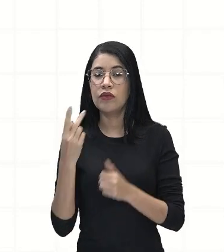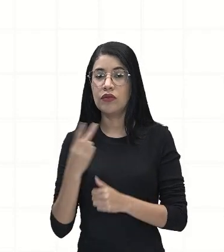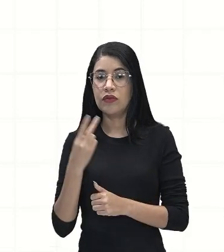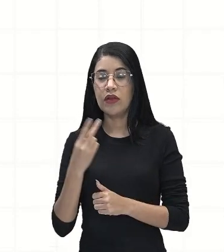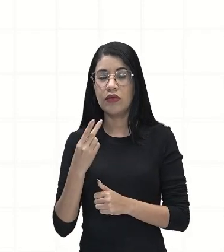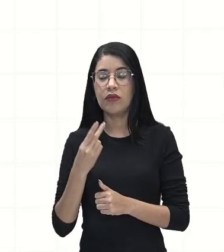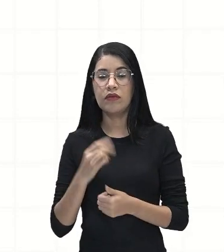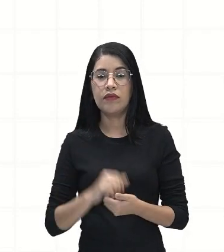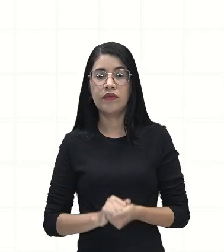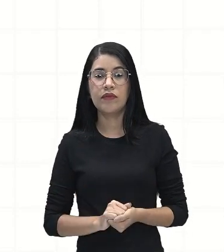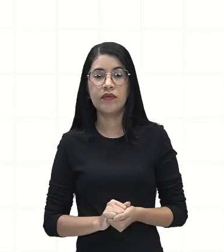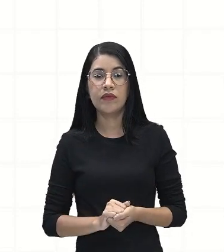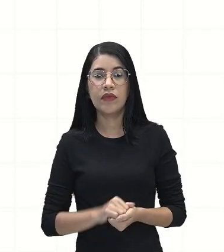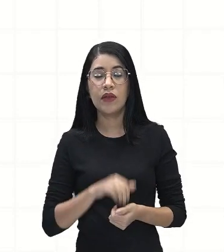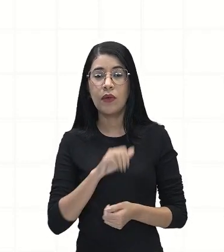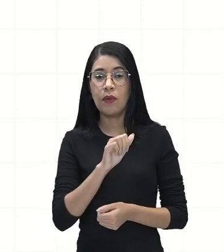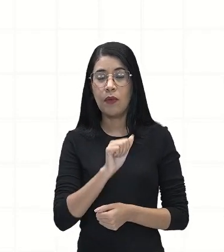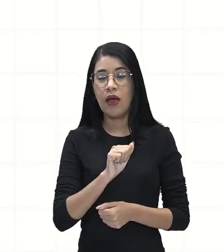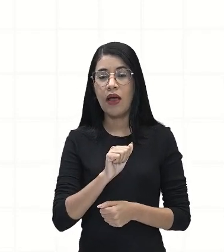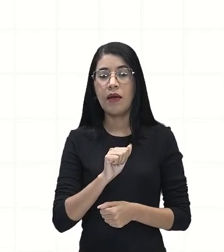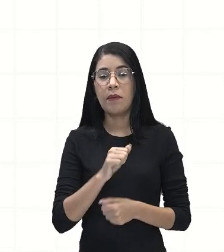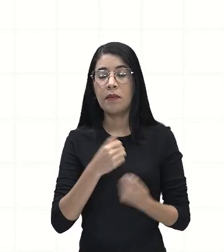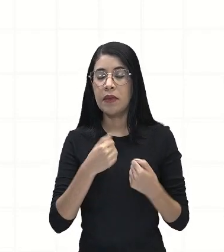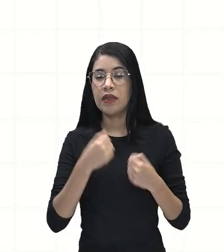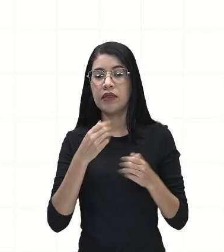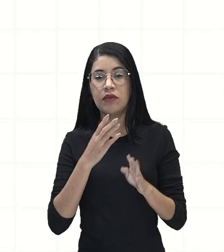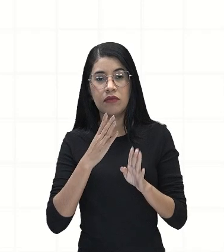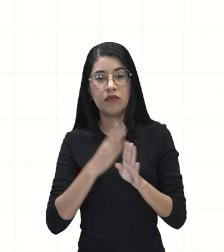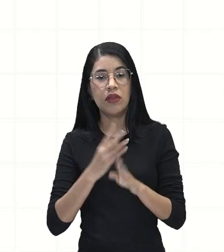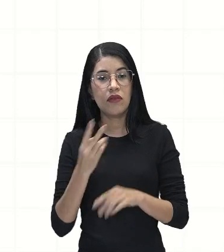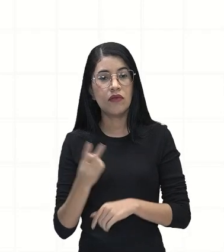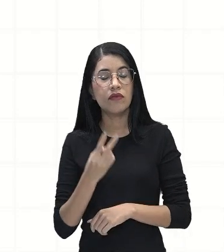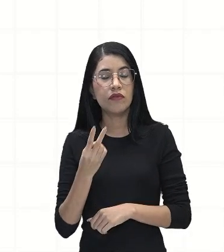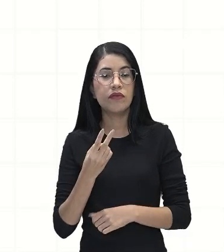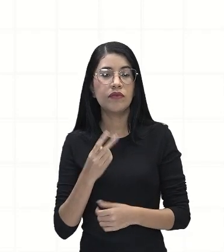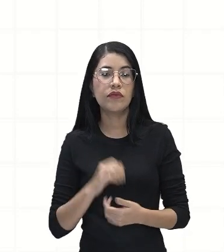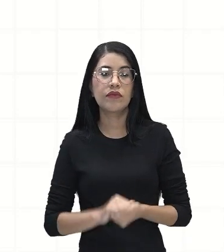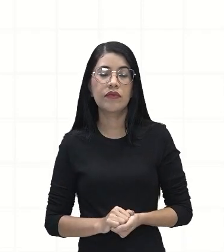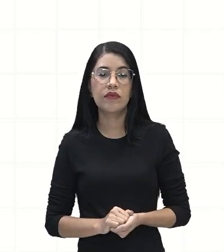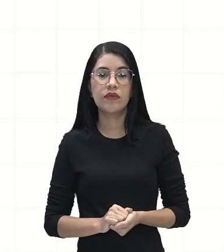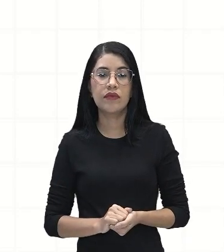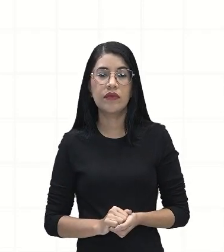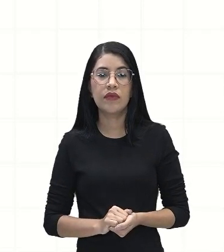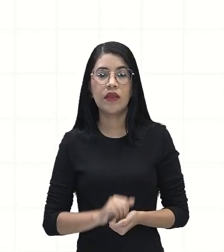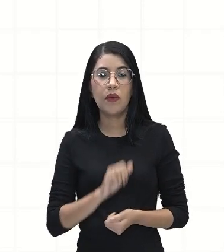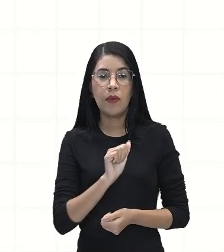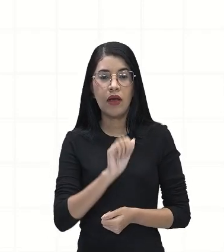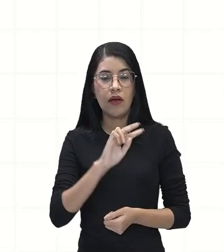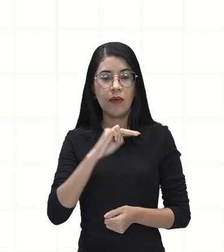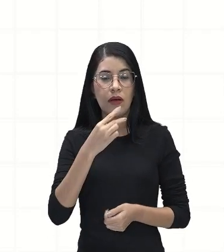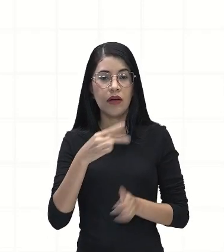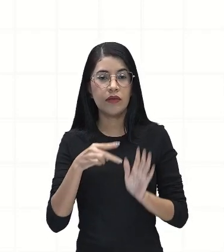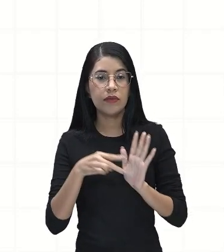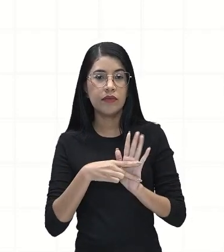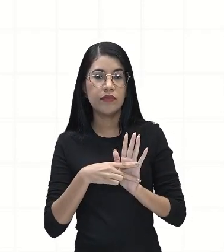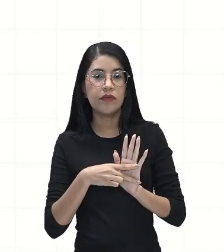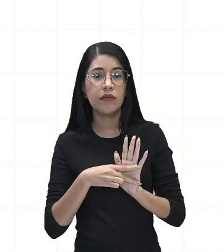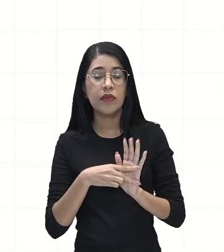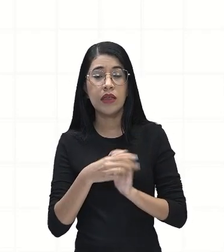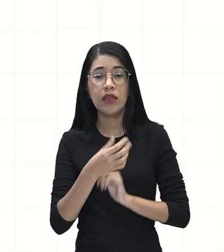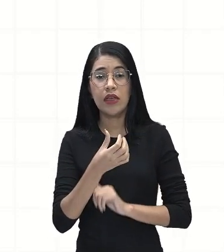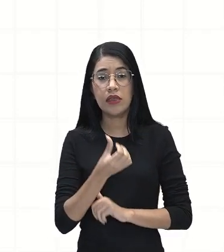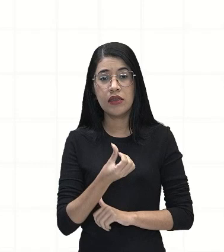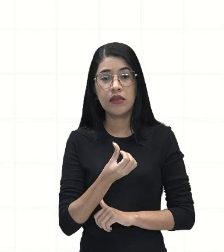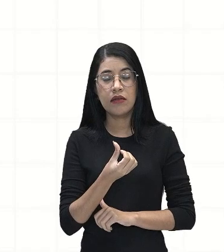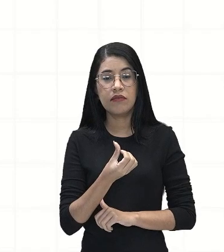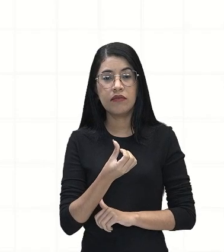tem. A medida da hipotenusa eu não tenho, justamente é a medida que eu quero encontrar. A medida do cateto B pode ser 6